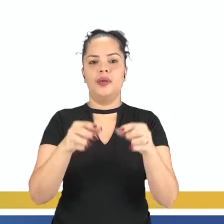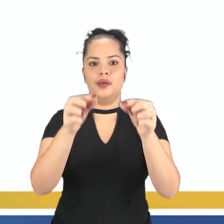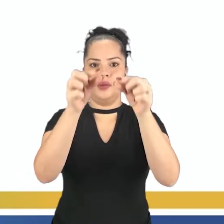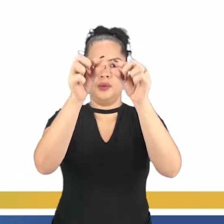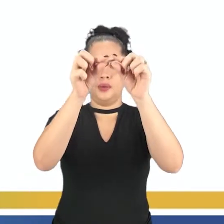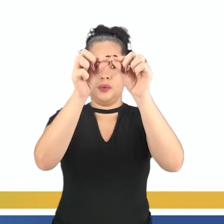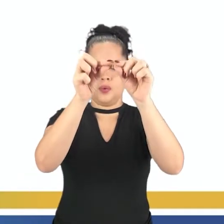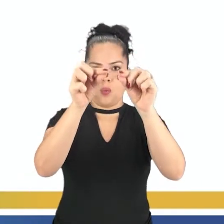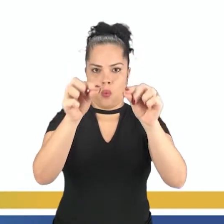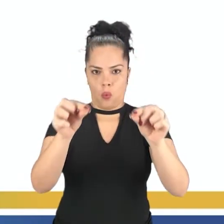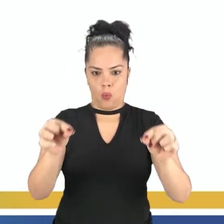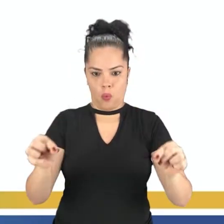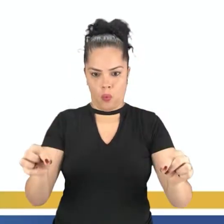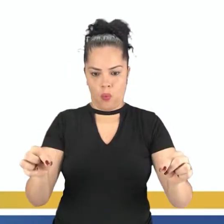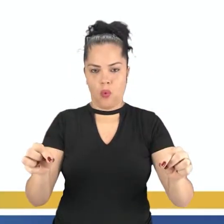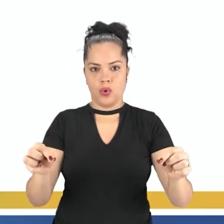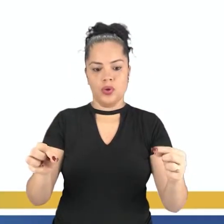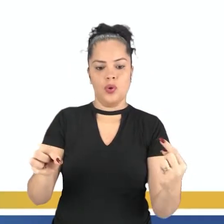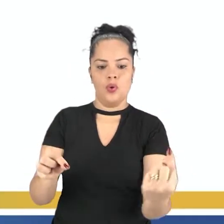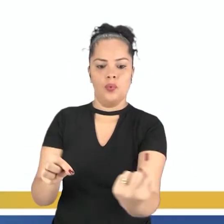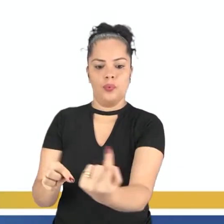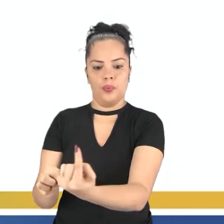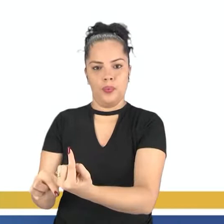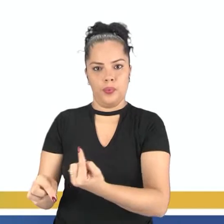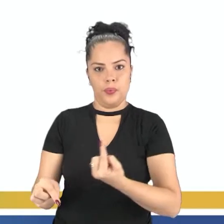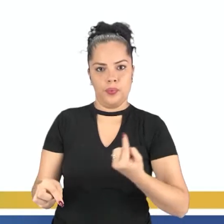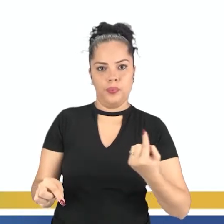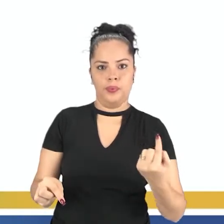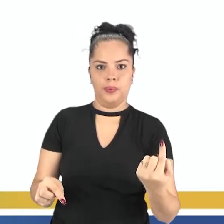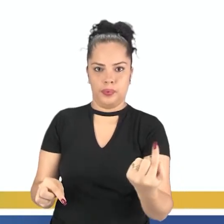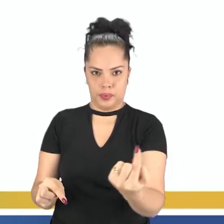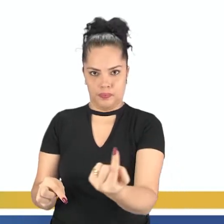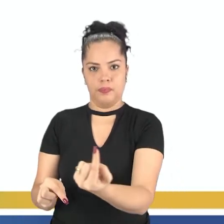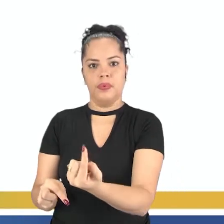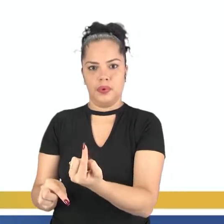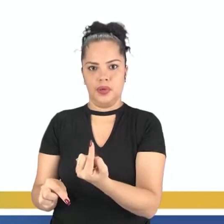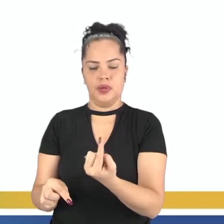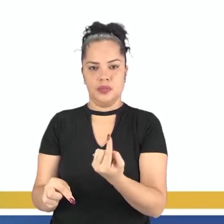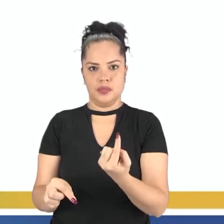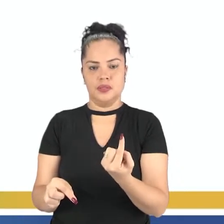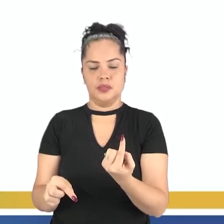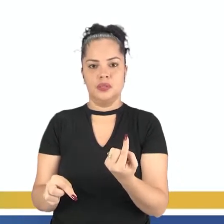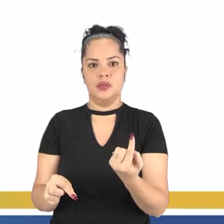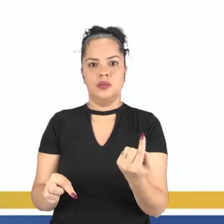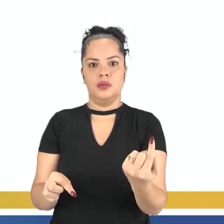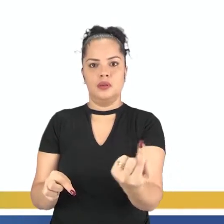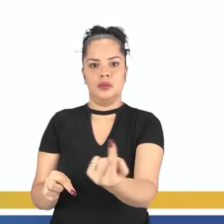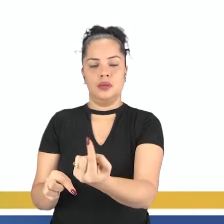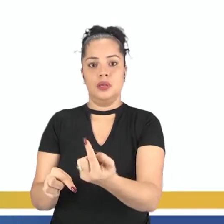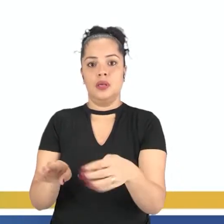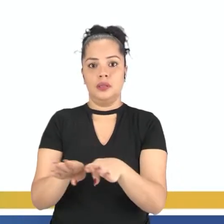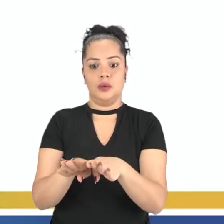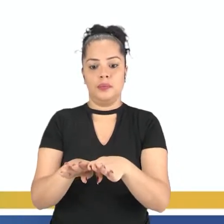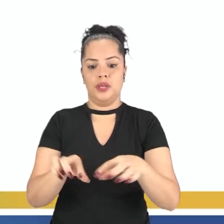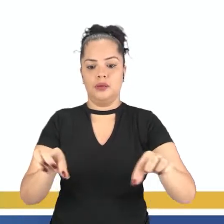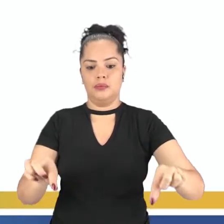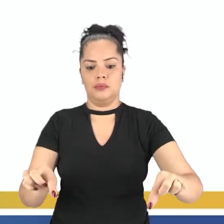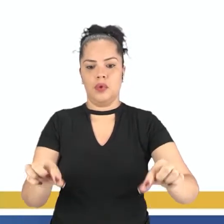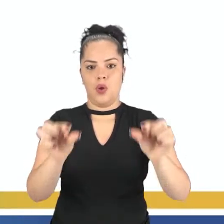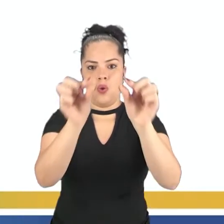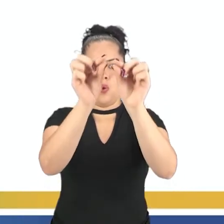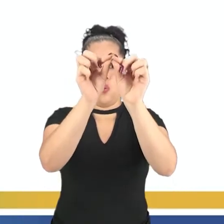base circular e um ponto fora do plano que contém essa base, chamado de vértice de cone. O cone é formado